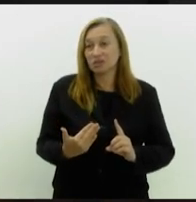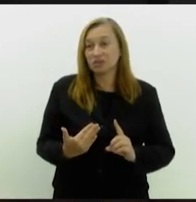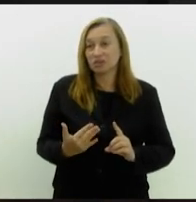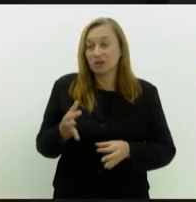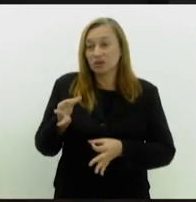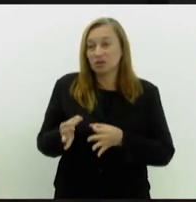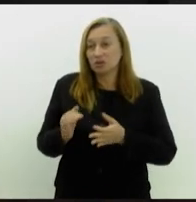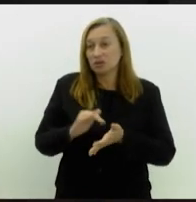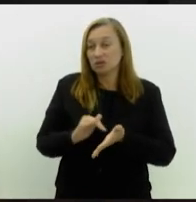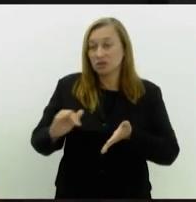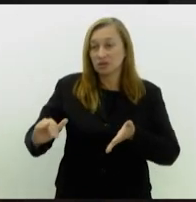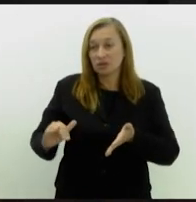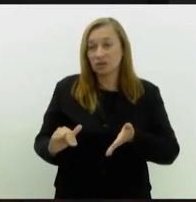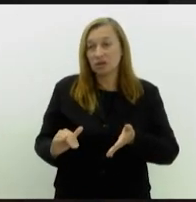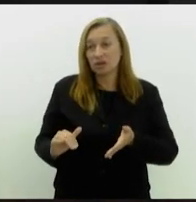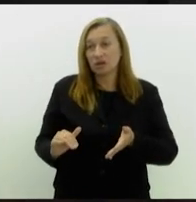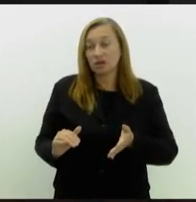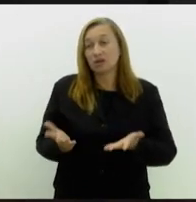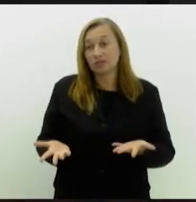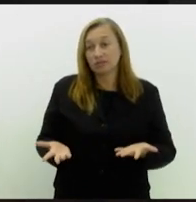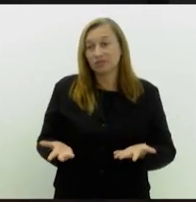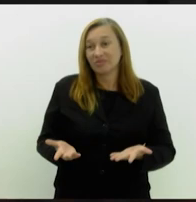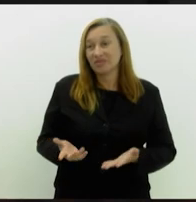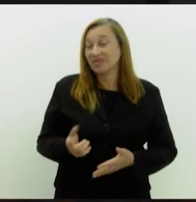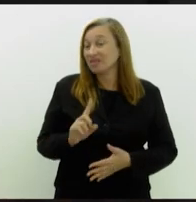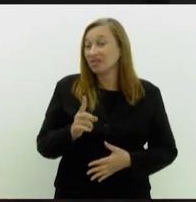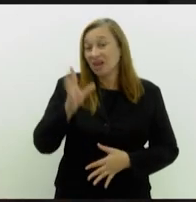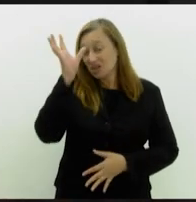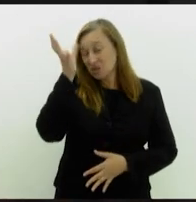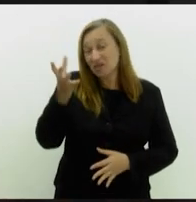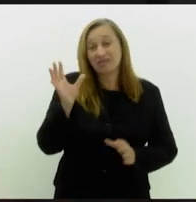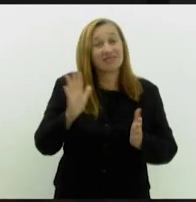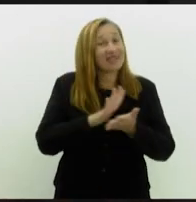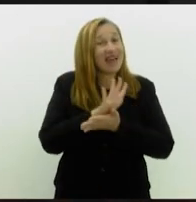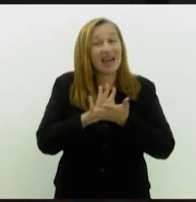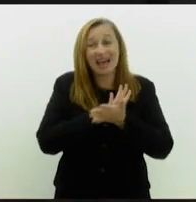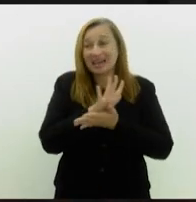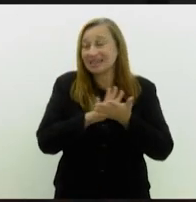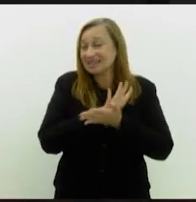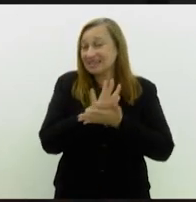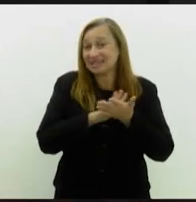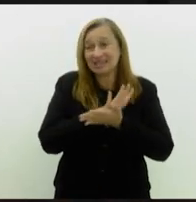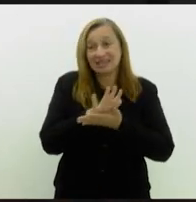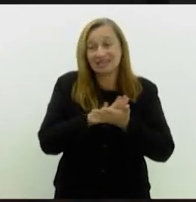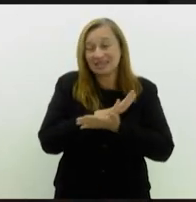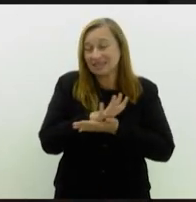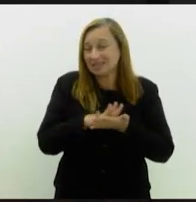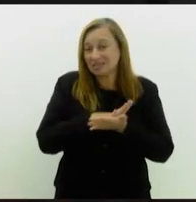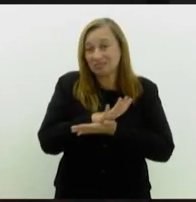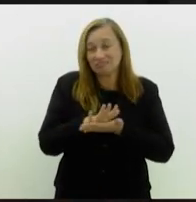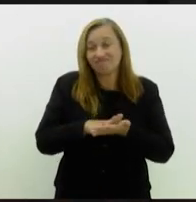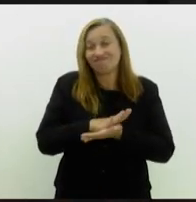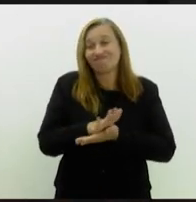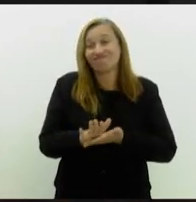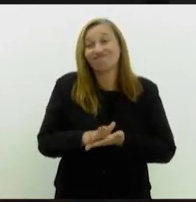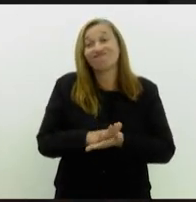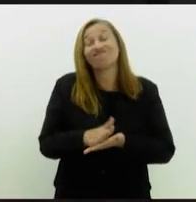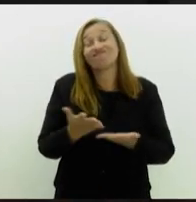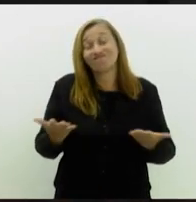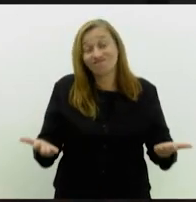que a medida protetiva por si só não está garantindo a proteção da vida dessas mulheres os